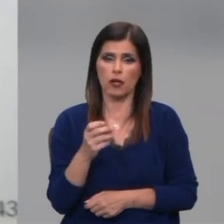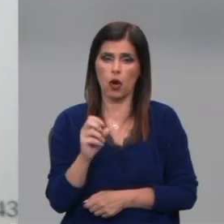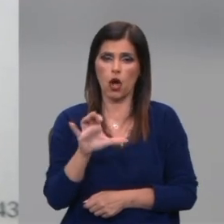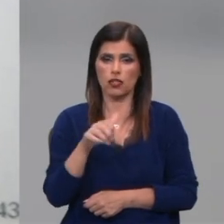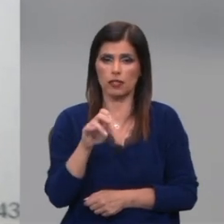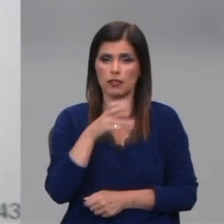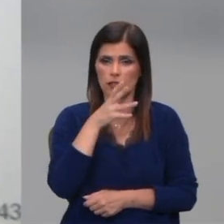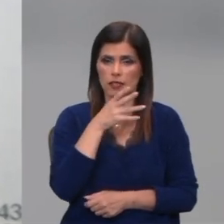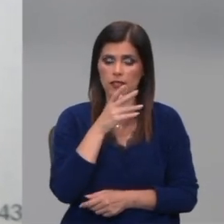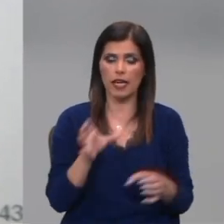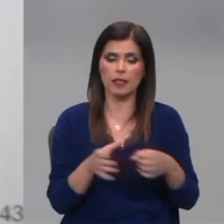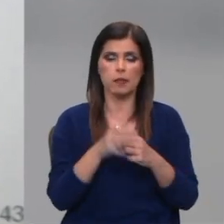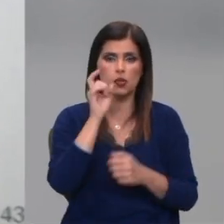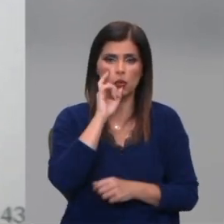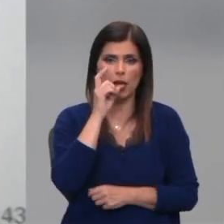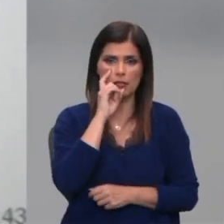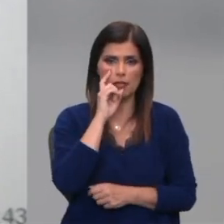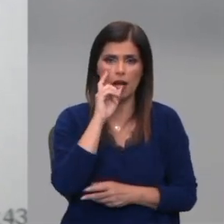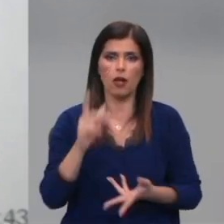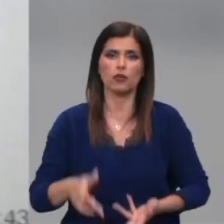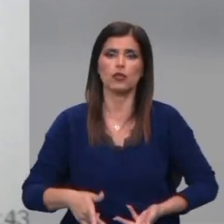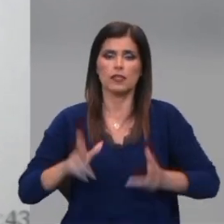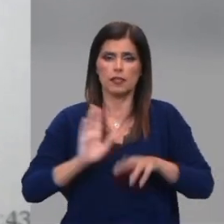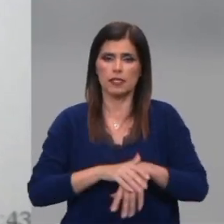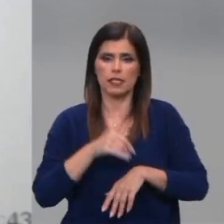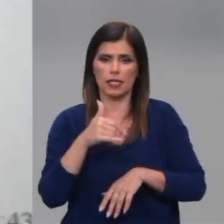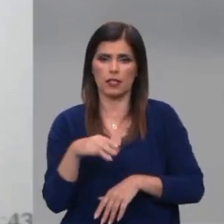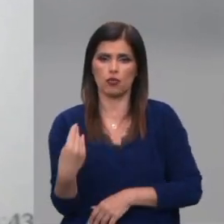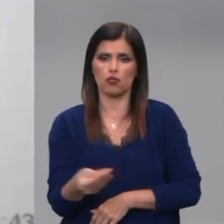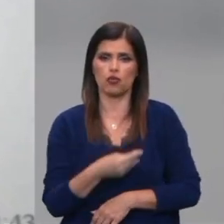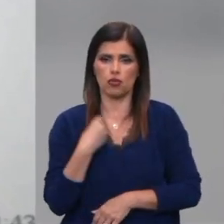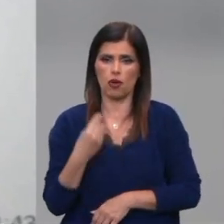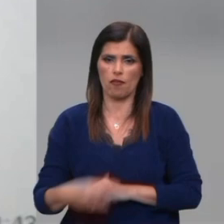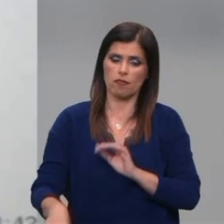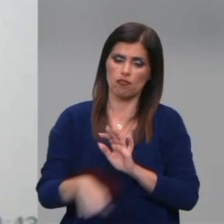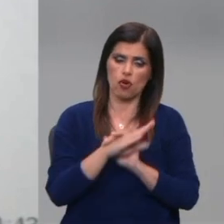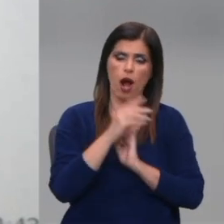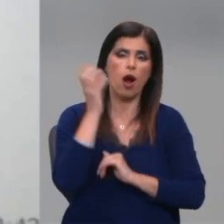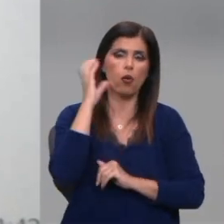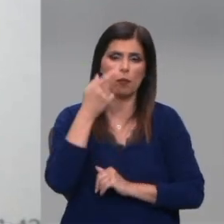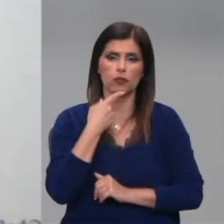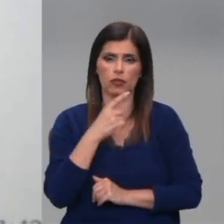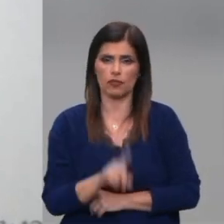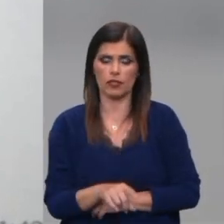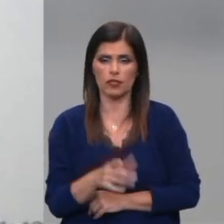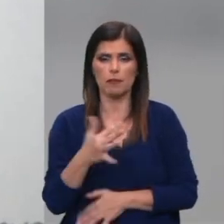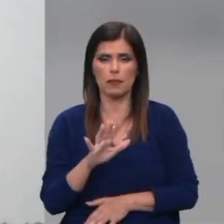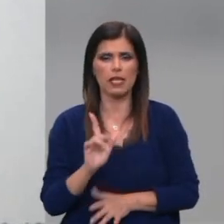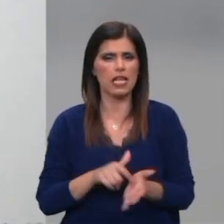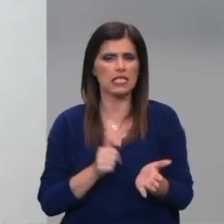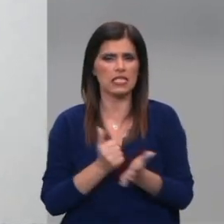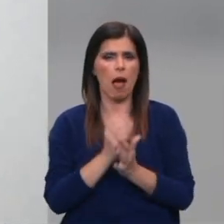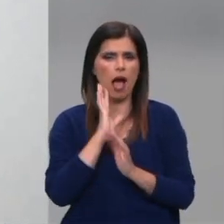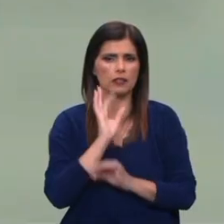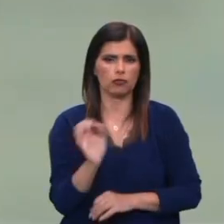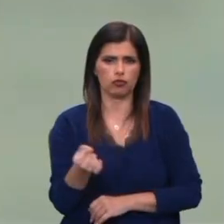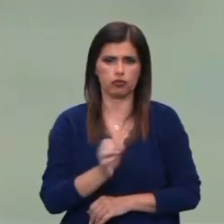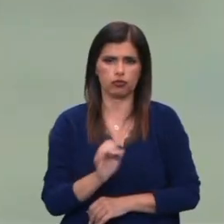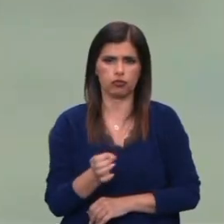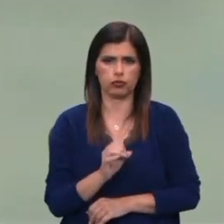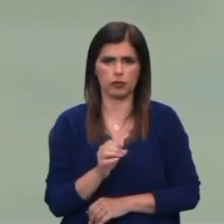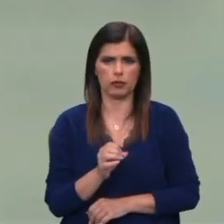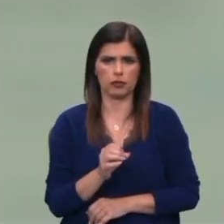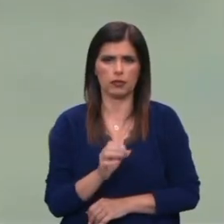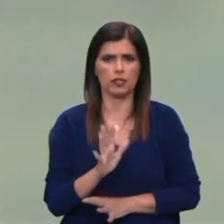indicações à equipa de segurança da autorização de saída de um jovem de regresso à Colômbia. Mas nem sempre foi assim.